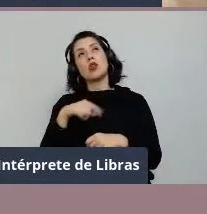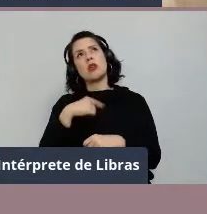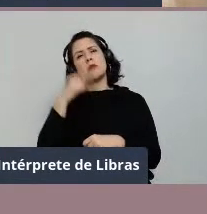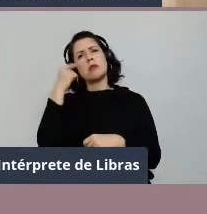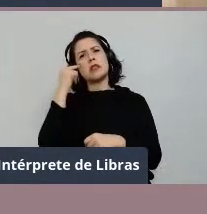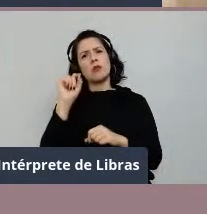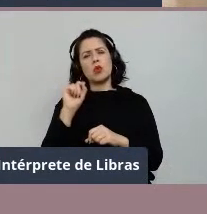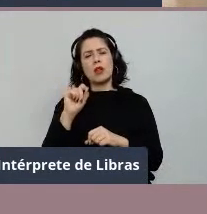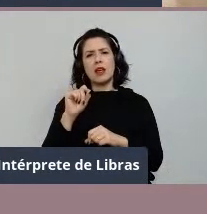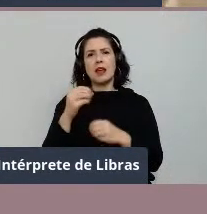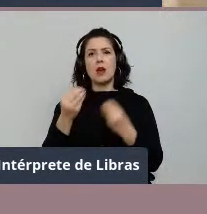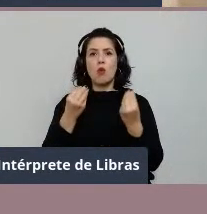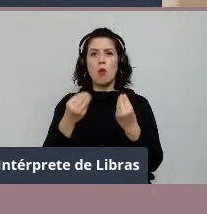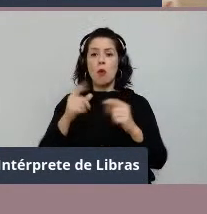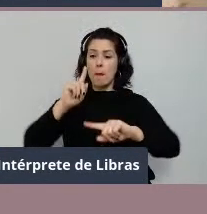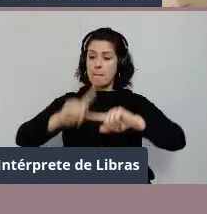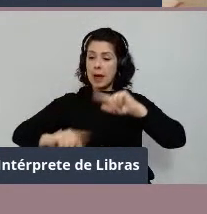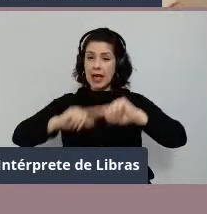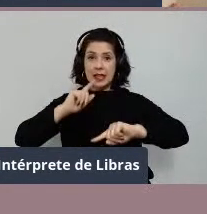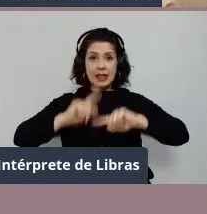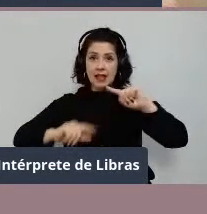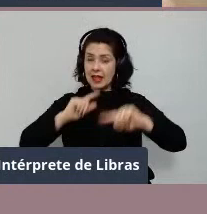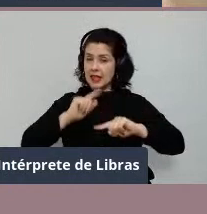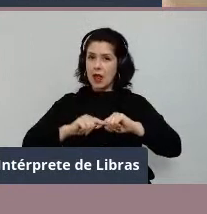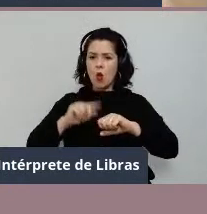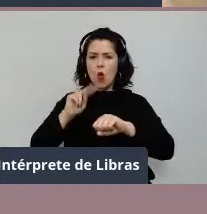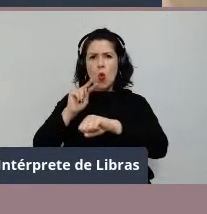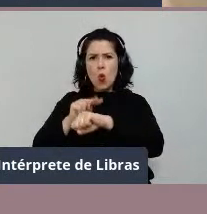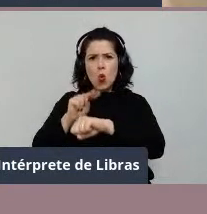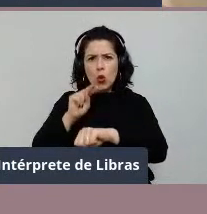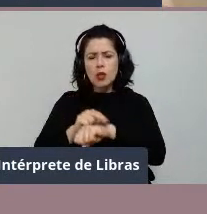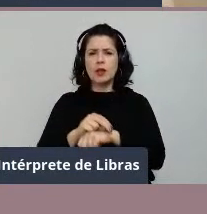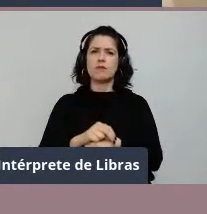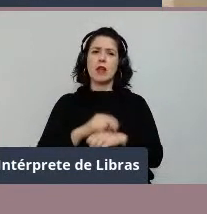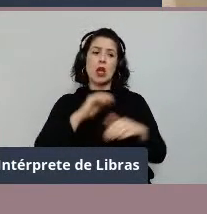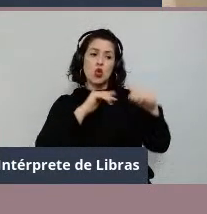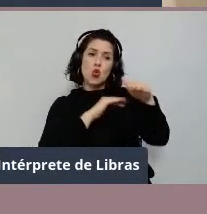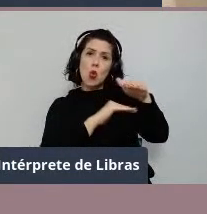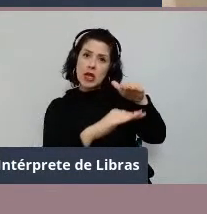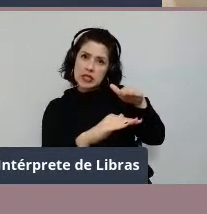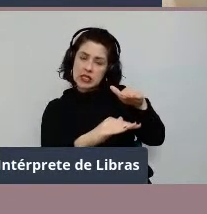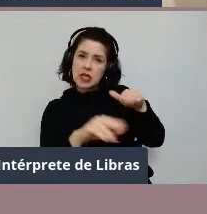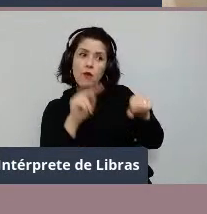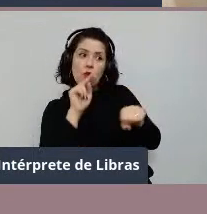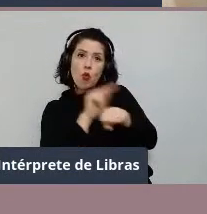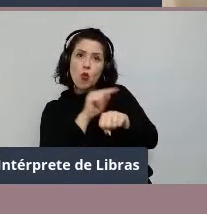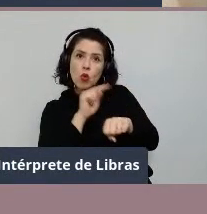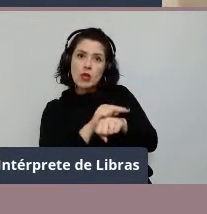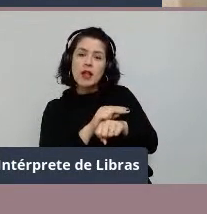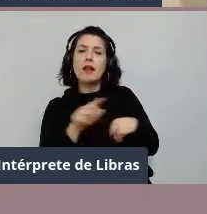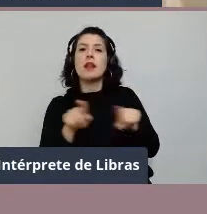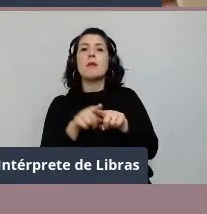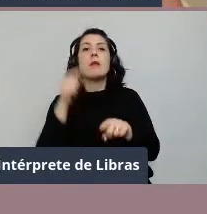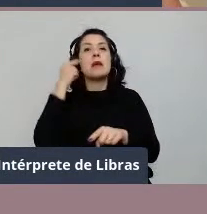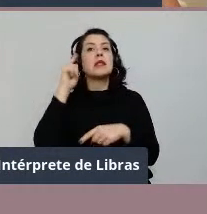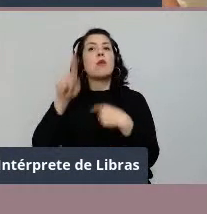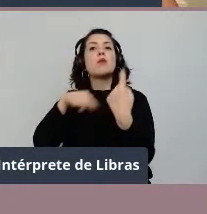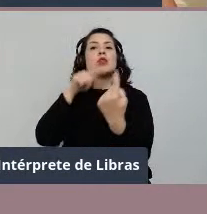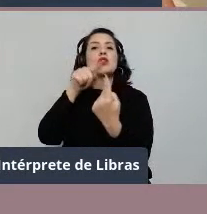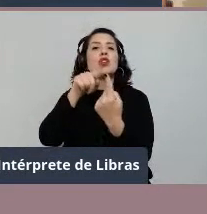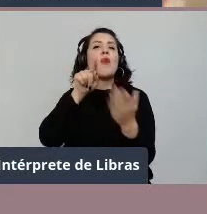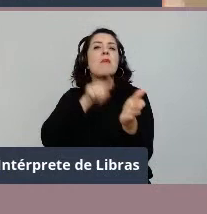e de abrigar material, de cuidar de um acervo, a gente faz isso também para disponibilizar a pesquisa.